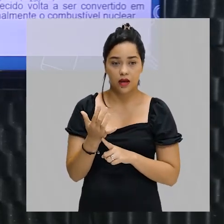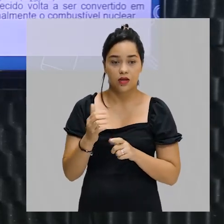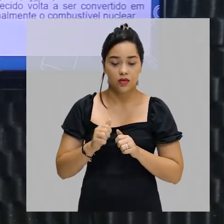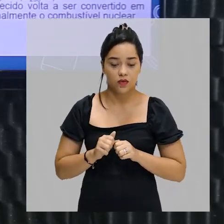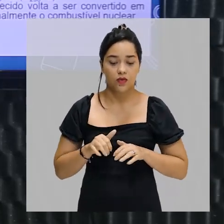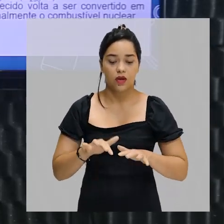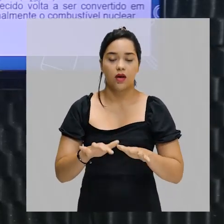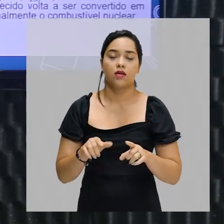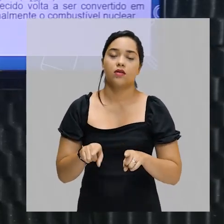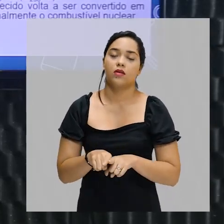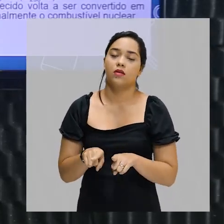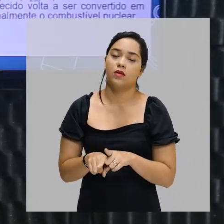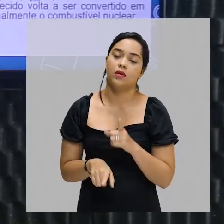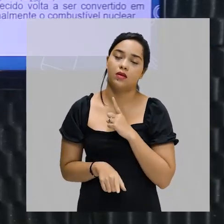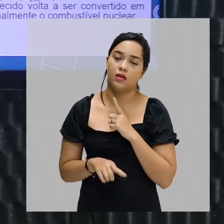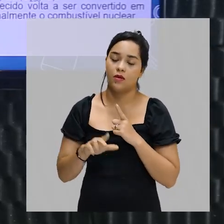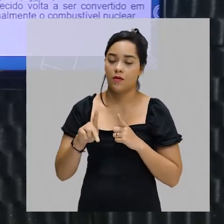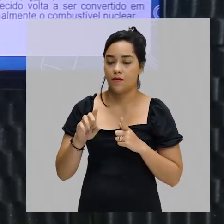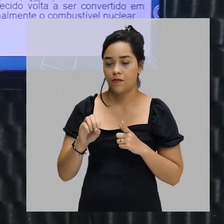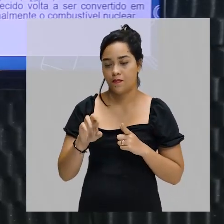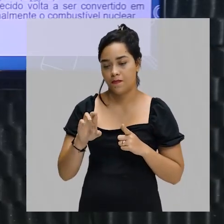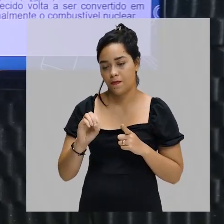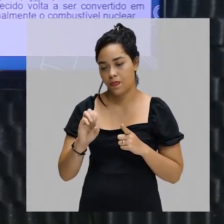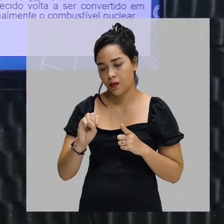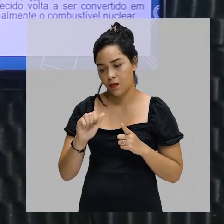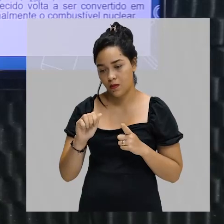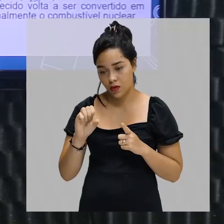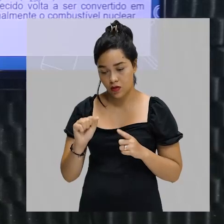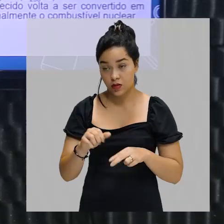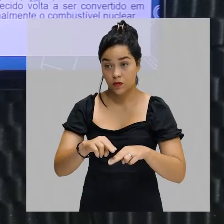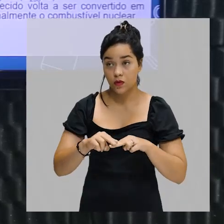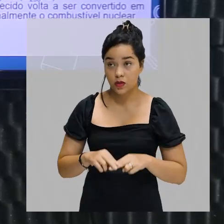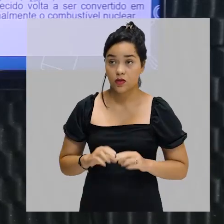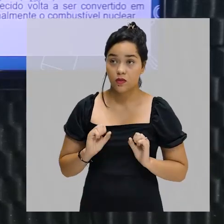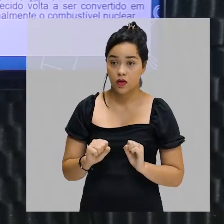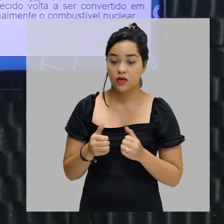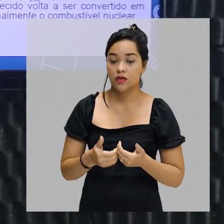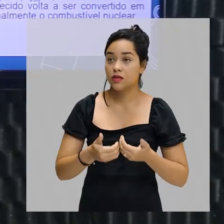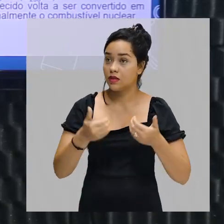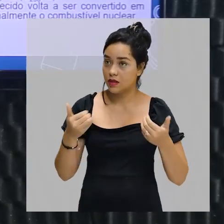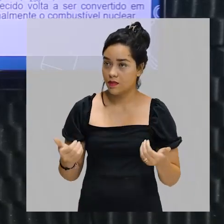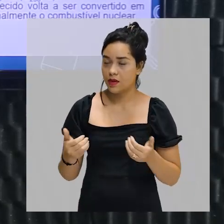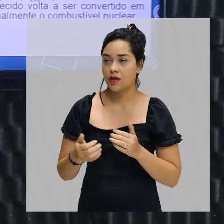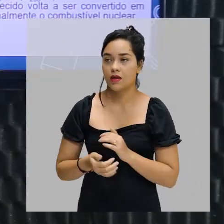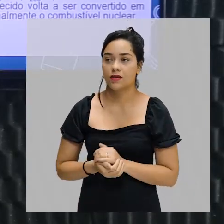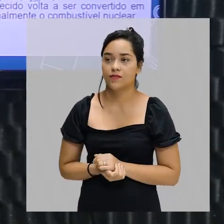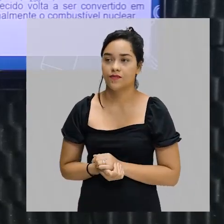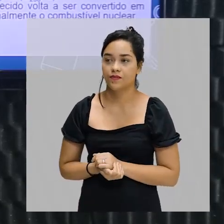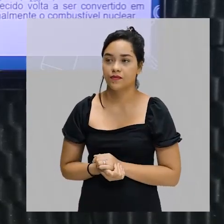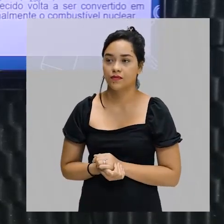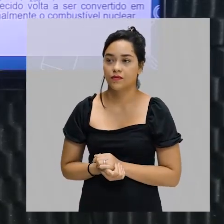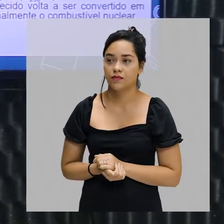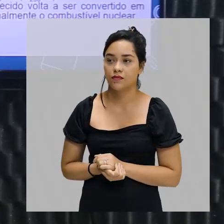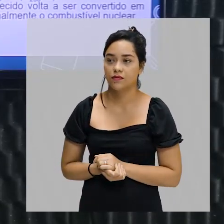difundir-se por placas porosas. Com isso, consegue-se separar, né,